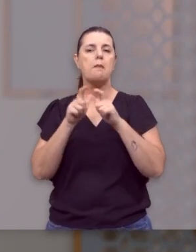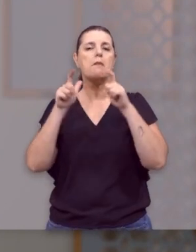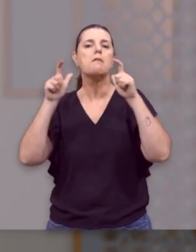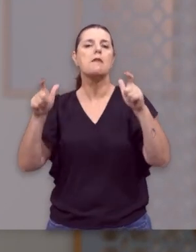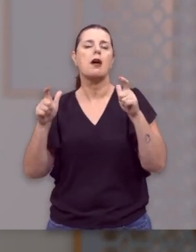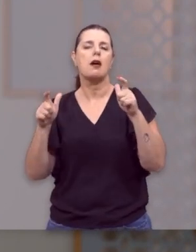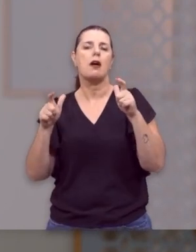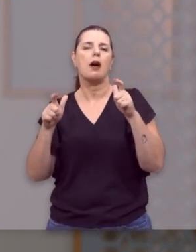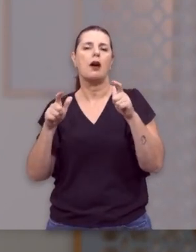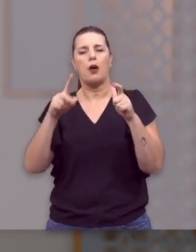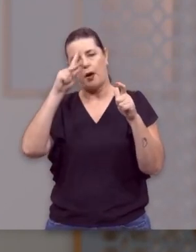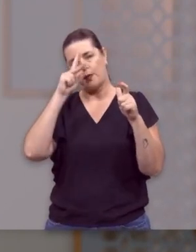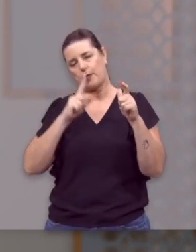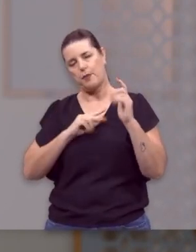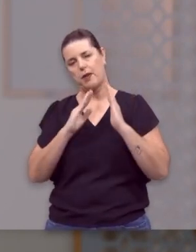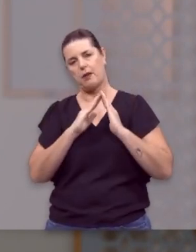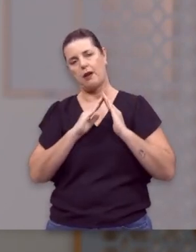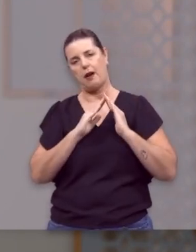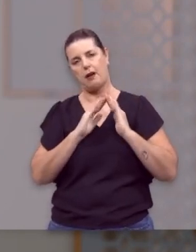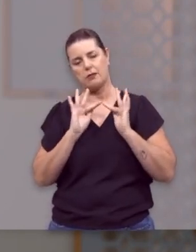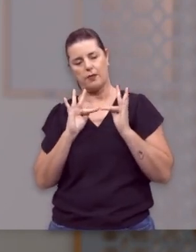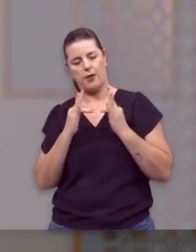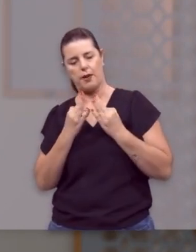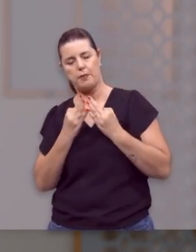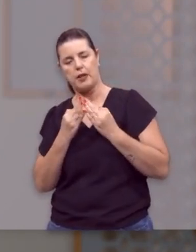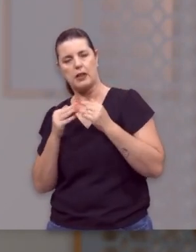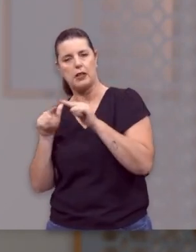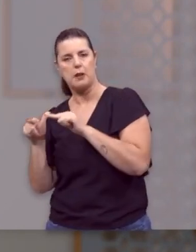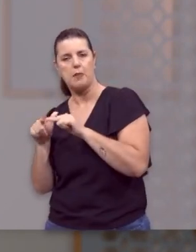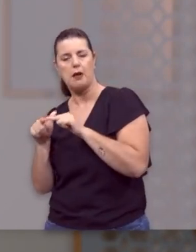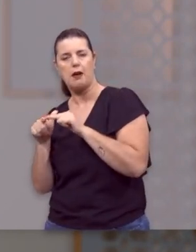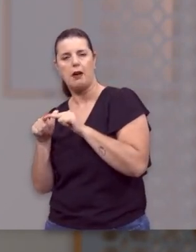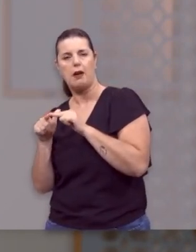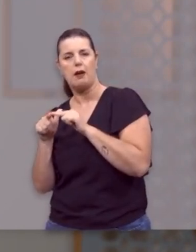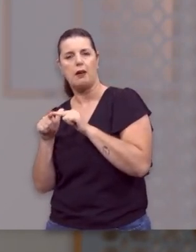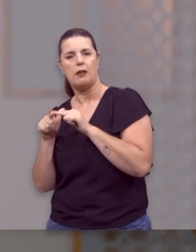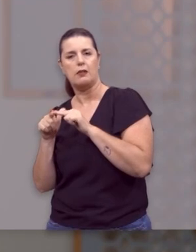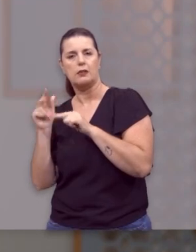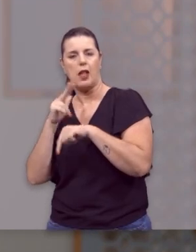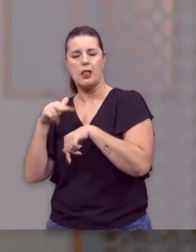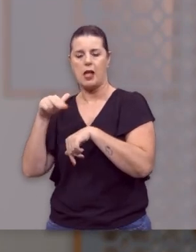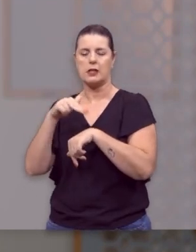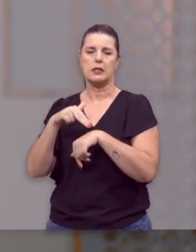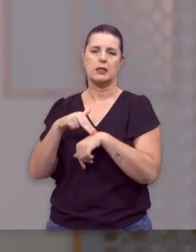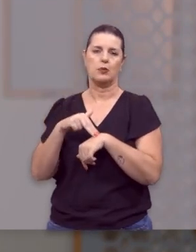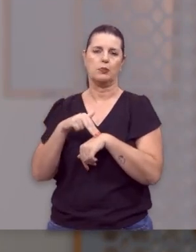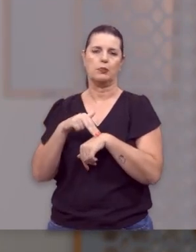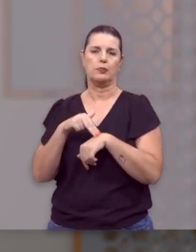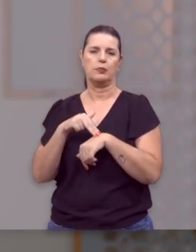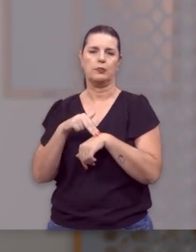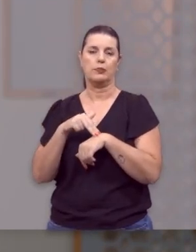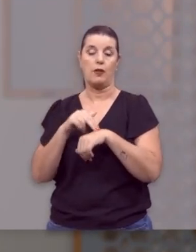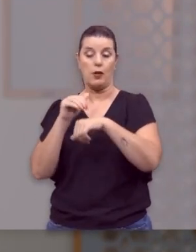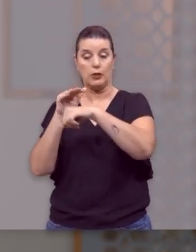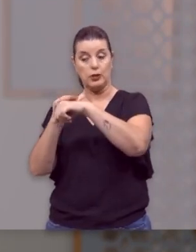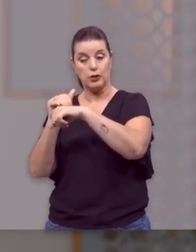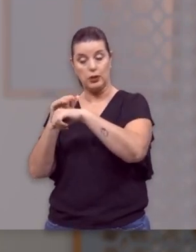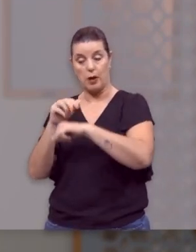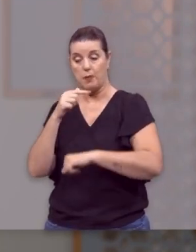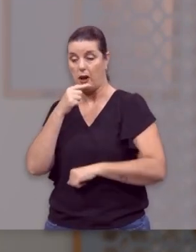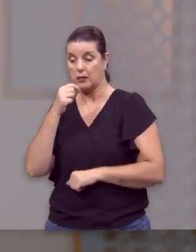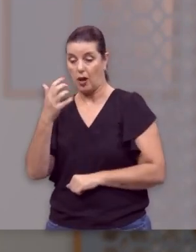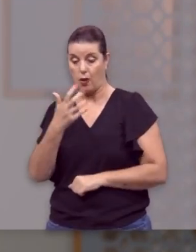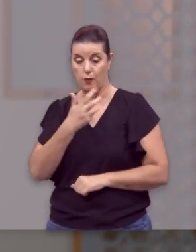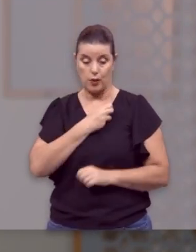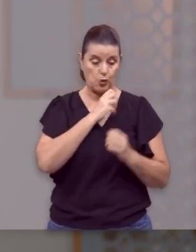transcende os limites da sua casa, da sua família, do seu trabalho, da sua nação. Ele foi chamado de Salvador